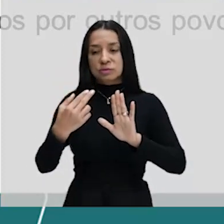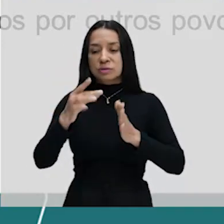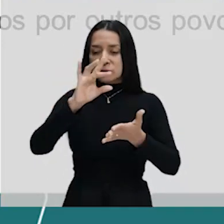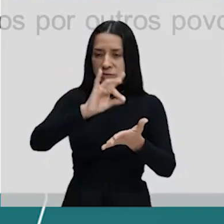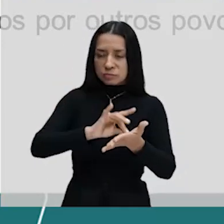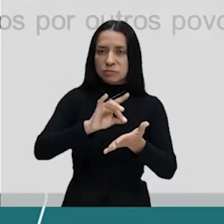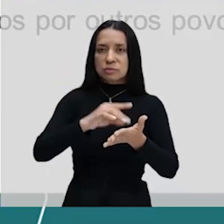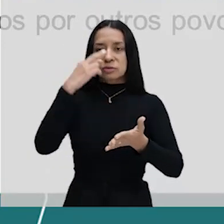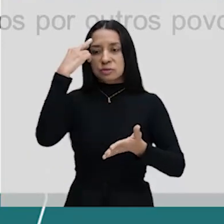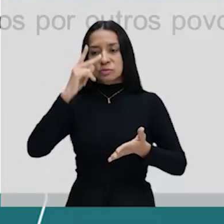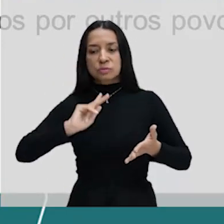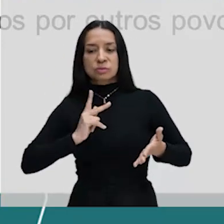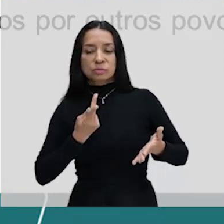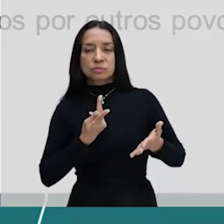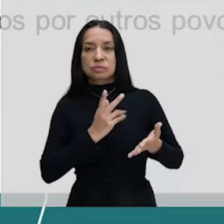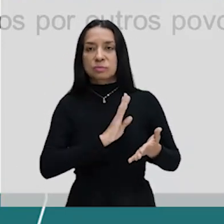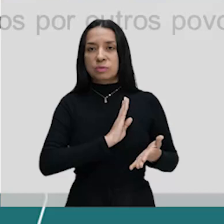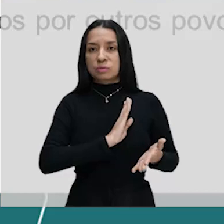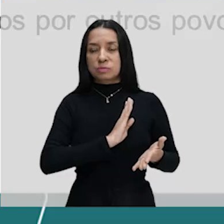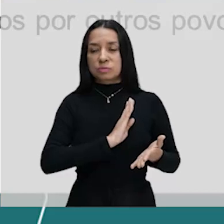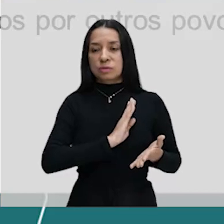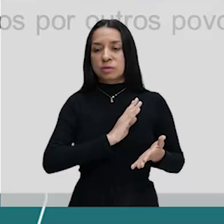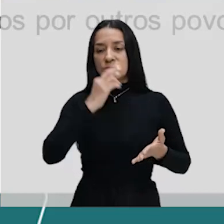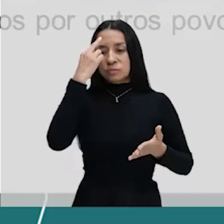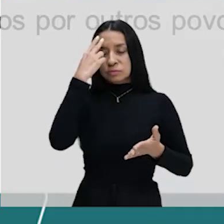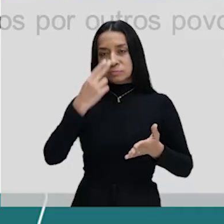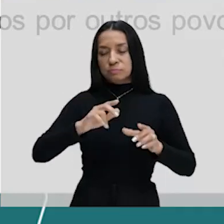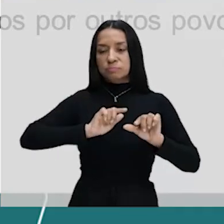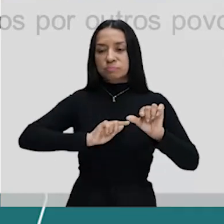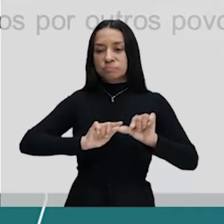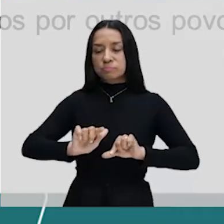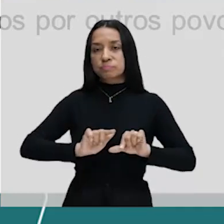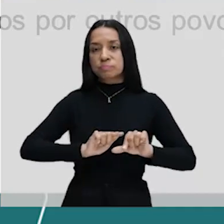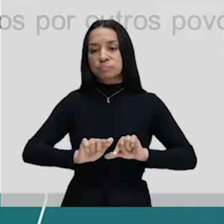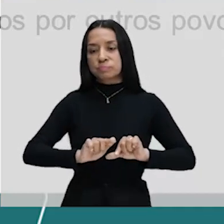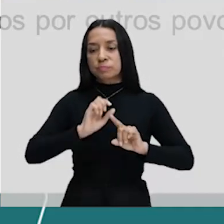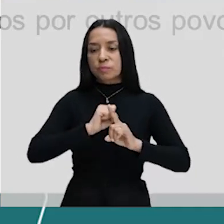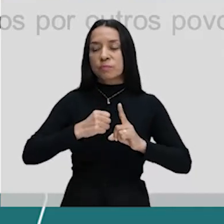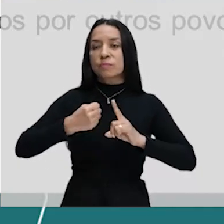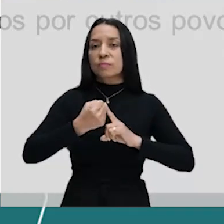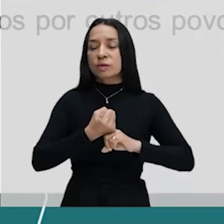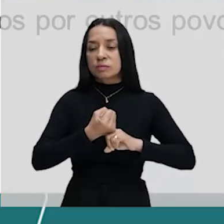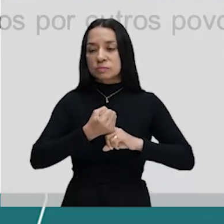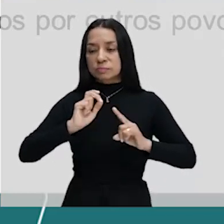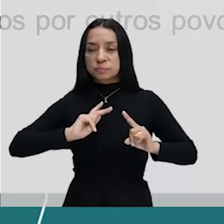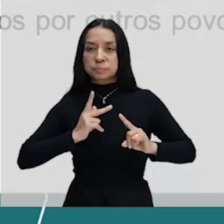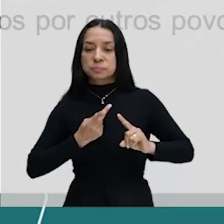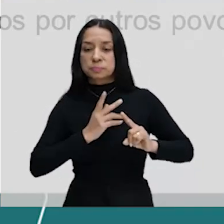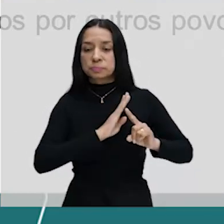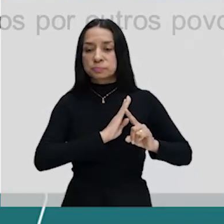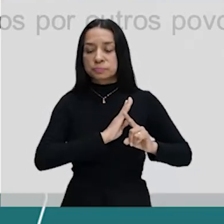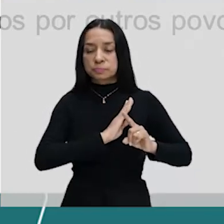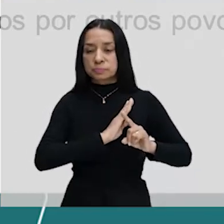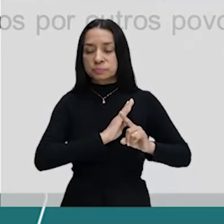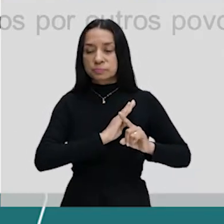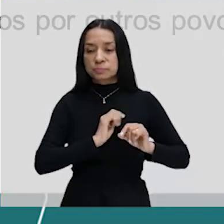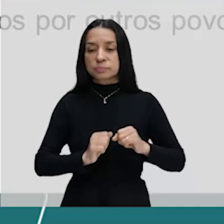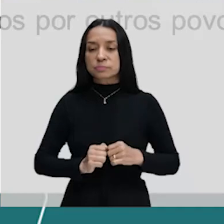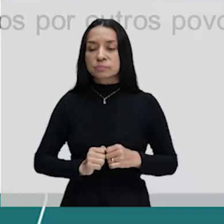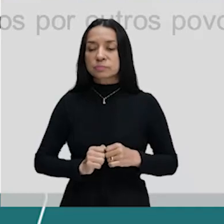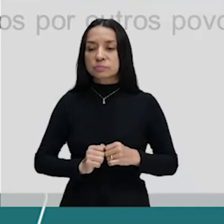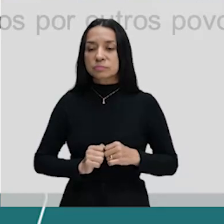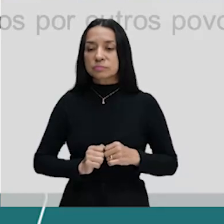dos hebreus. Os historiadores, quando trabalham a sociedade hebraica, os historiadores eles